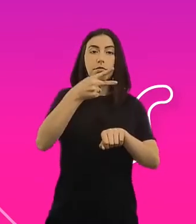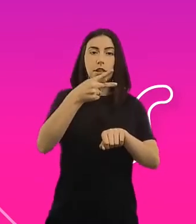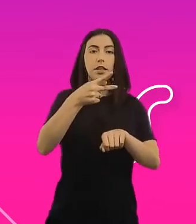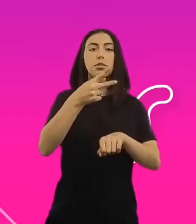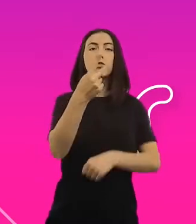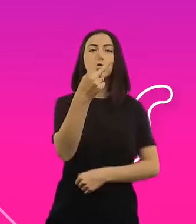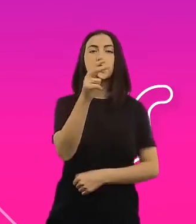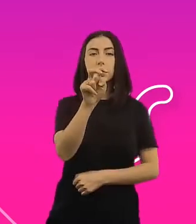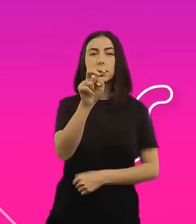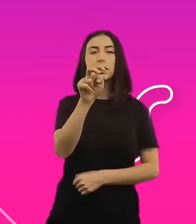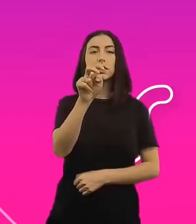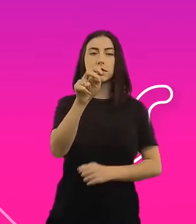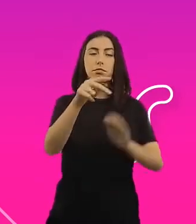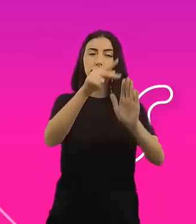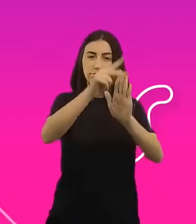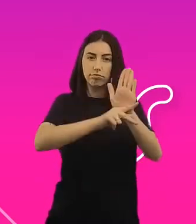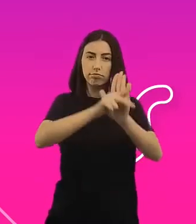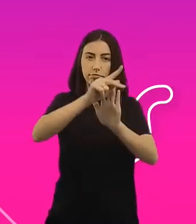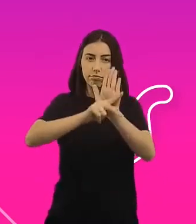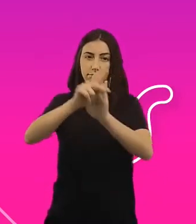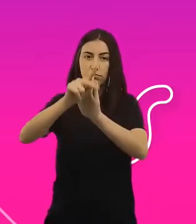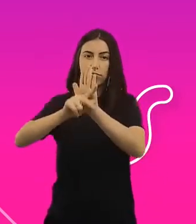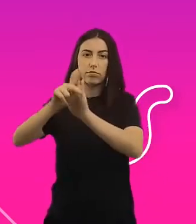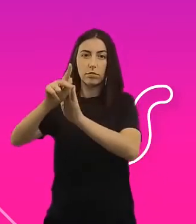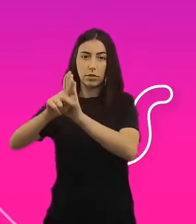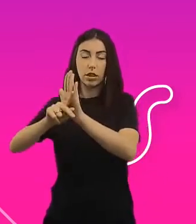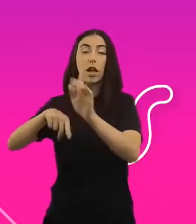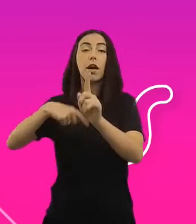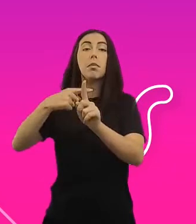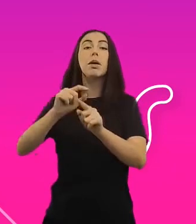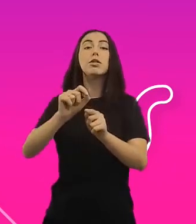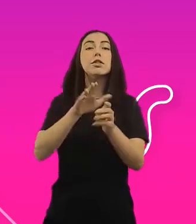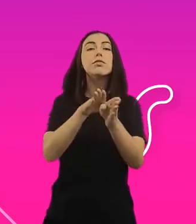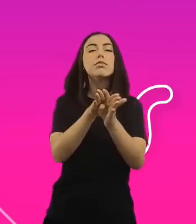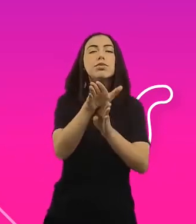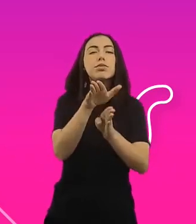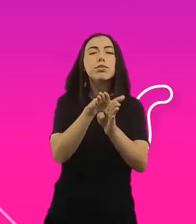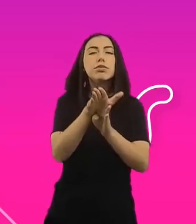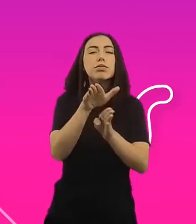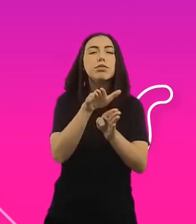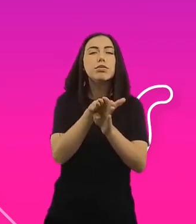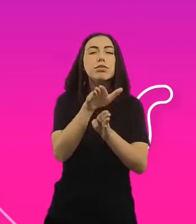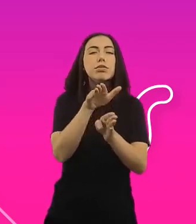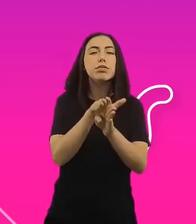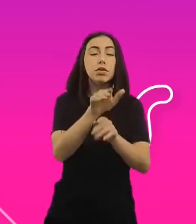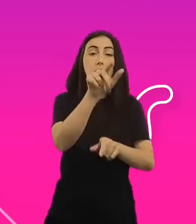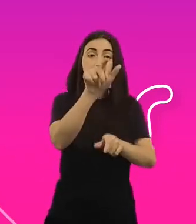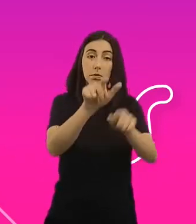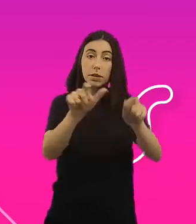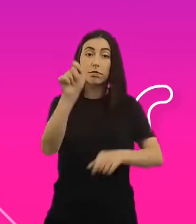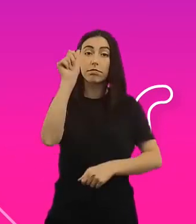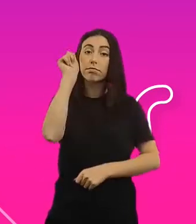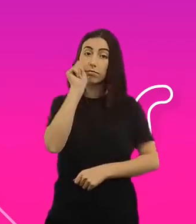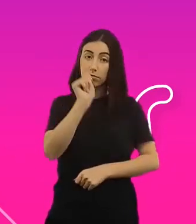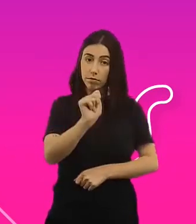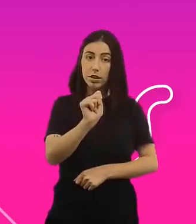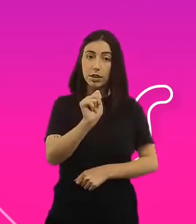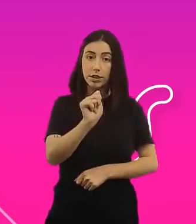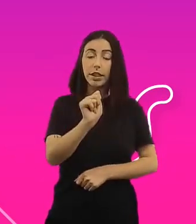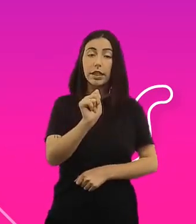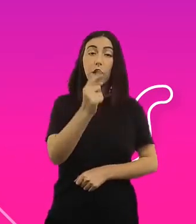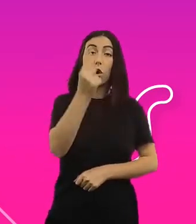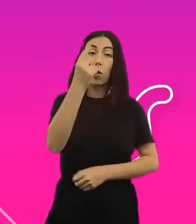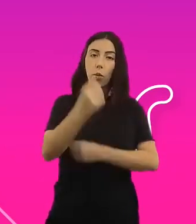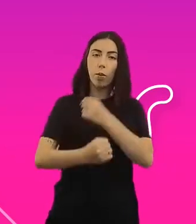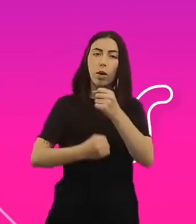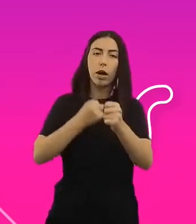vamos acompanhar com uma mentoria a realização dessas mulheres durante um ano, né? Primeiro um